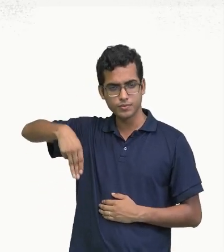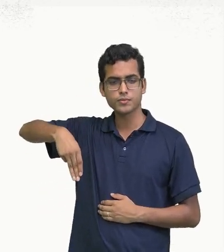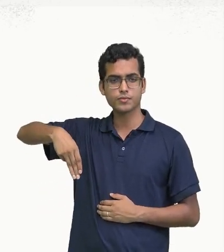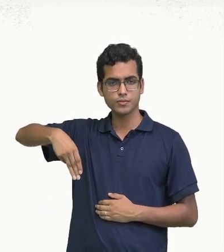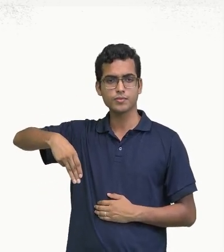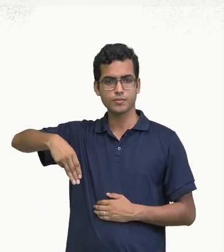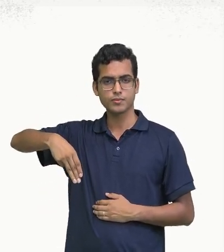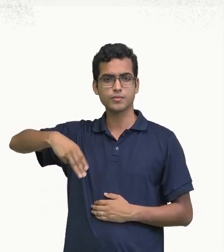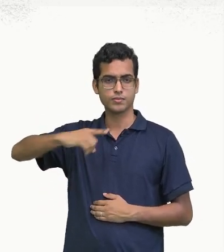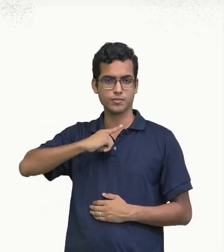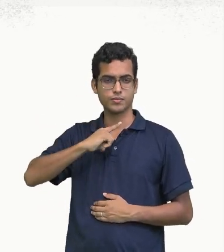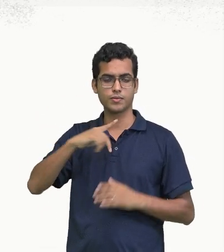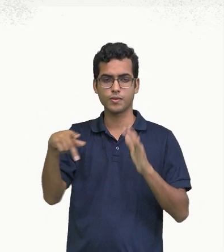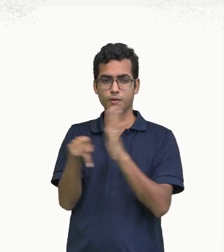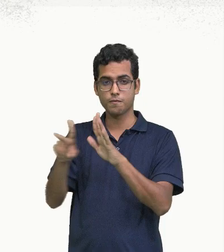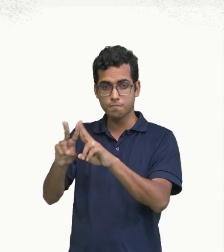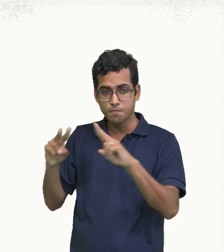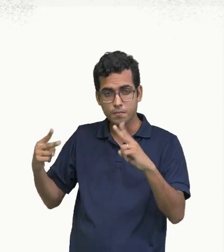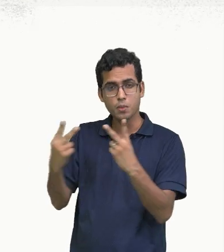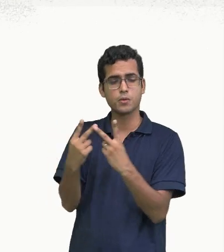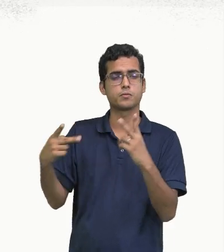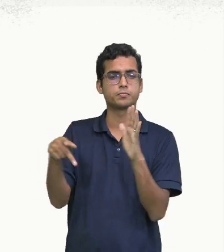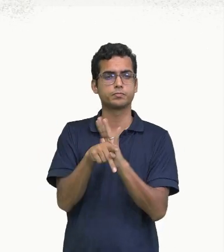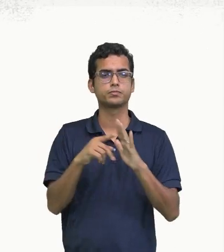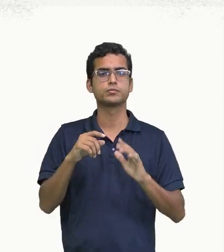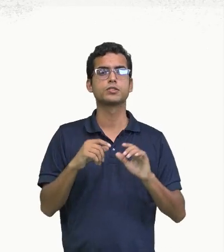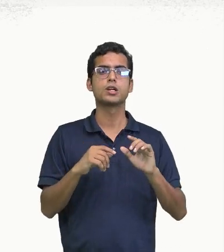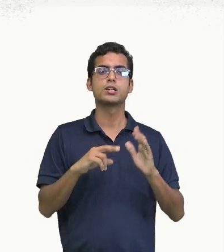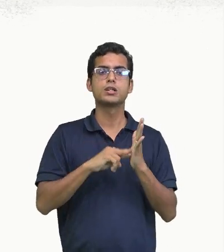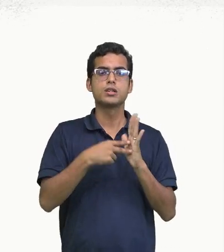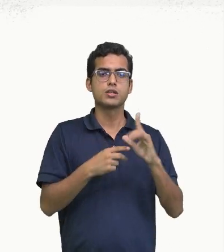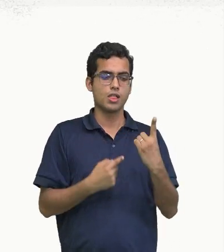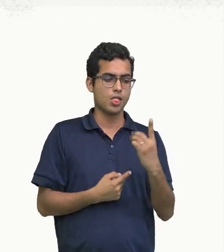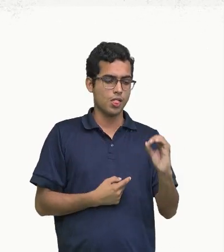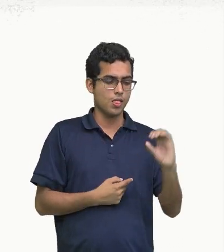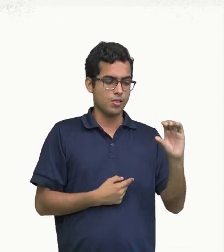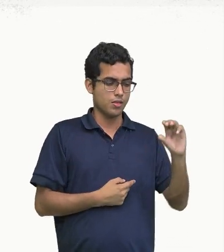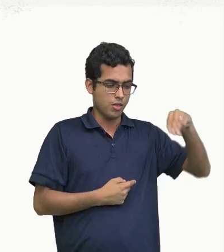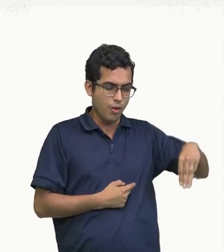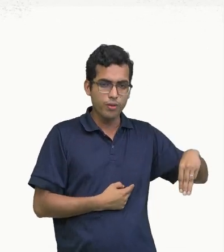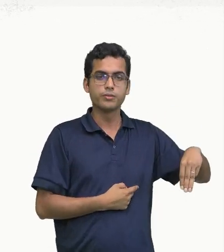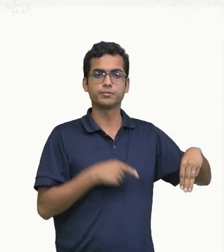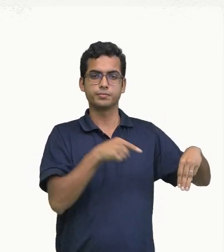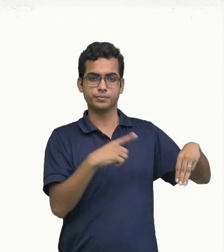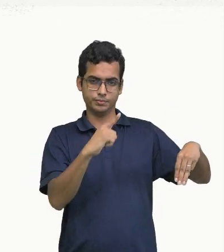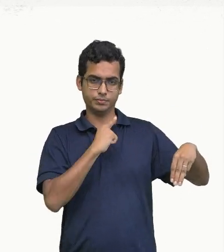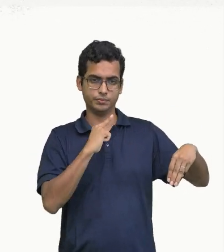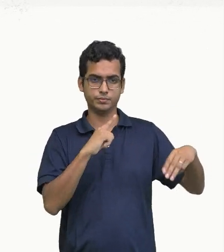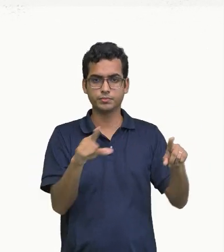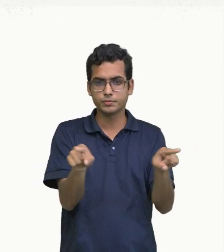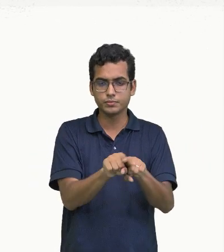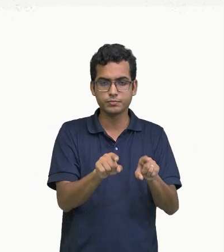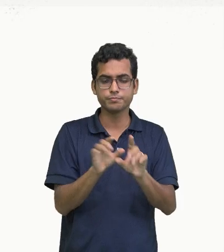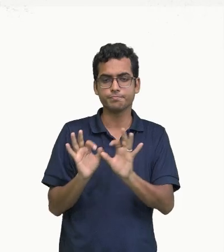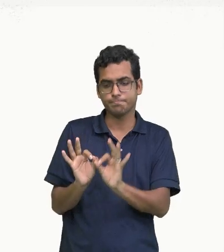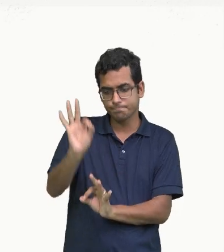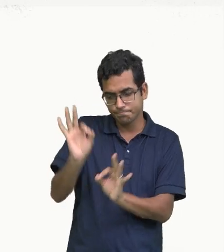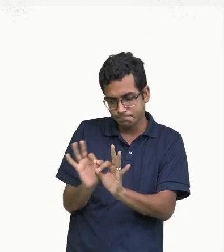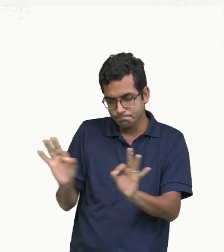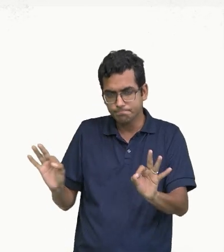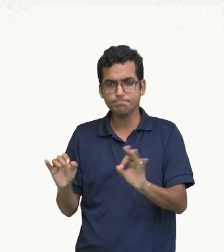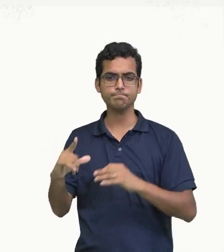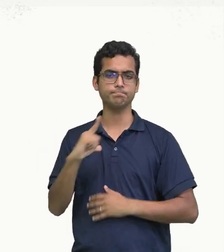1 decímetro ou 10 centímetros de comprimento, 1 decímetro de largura e 1 decímetro